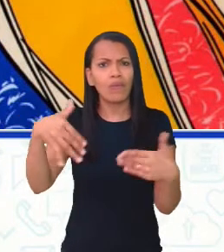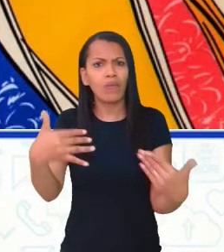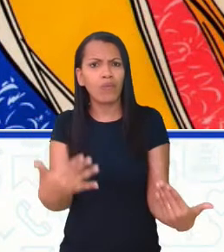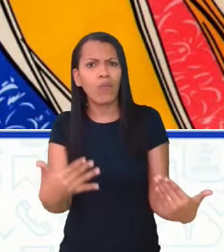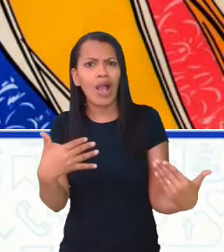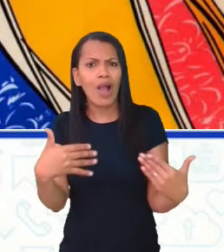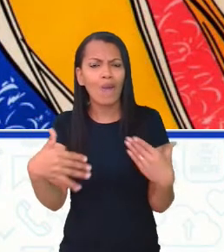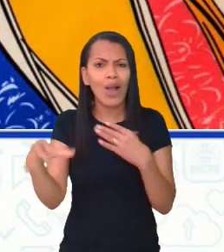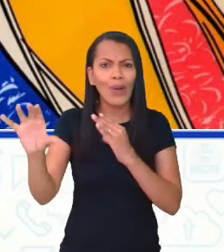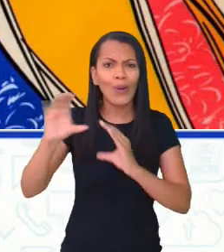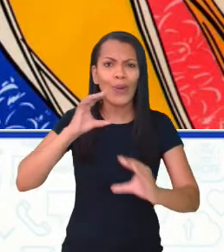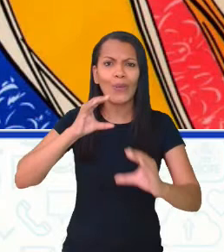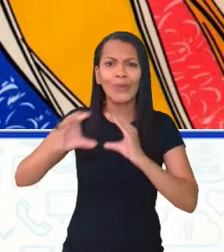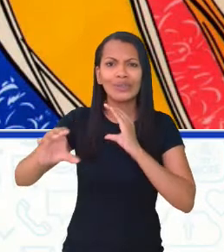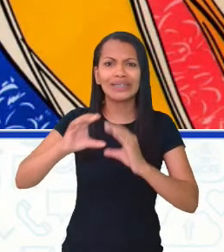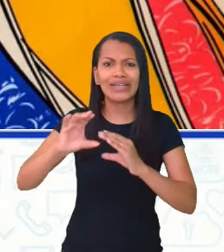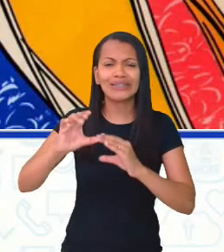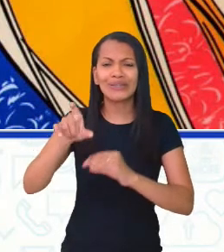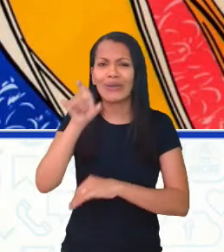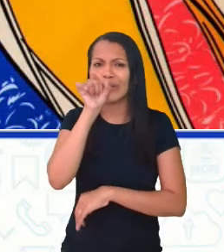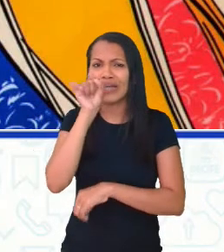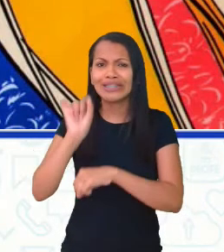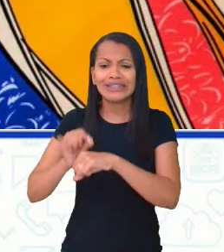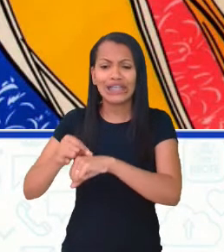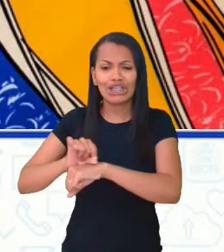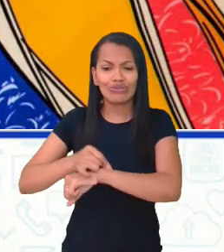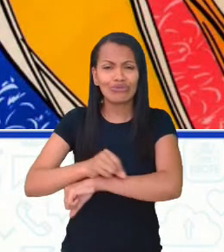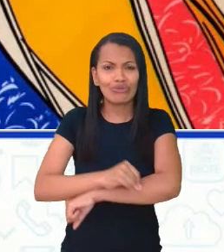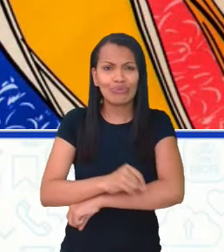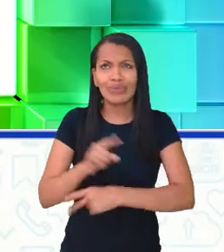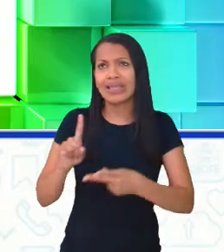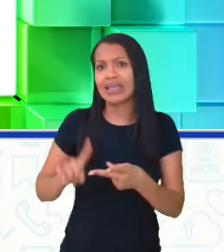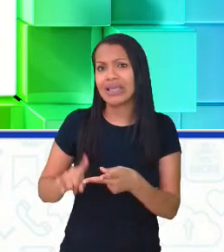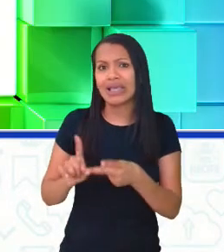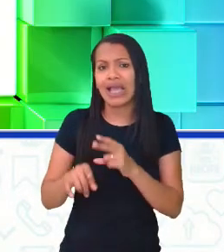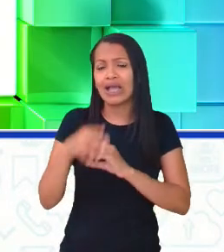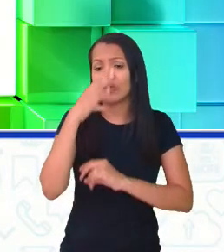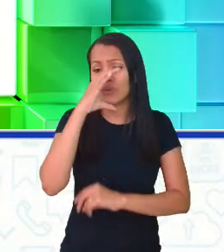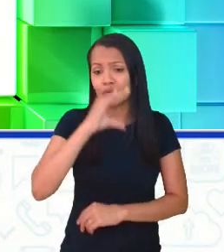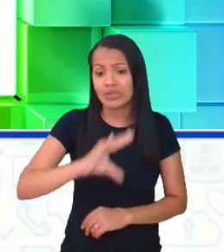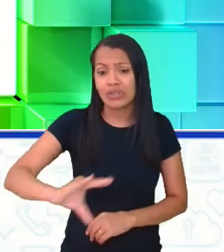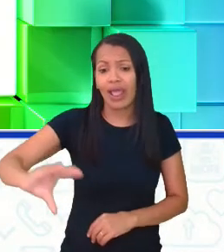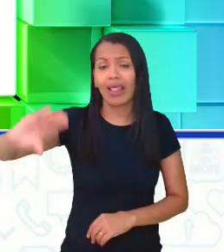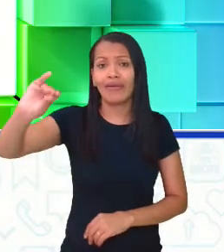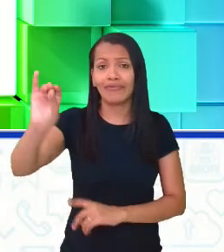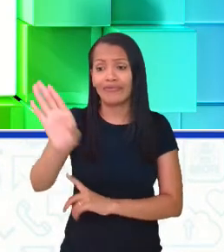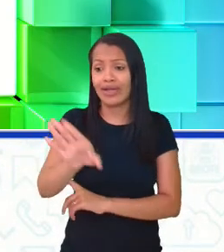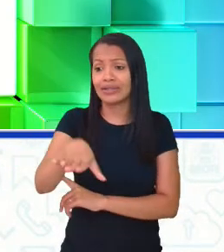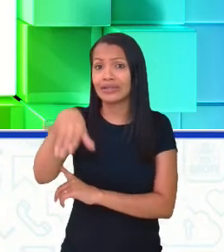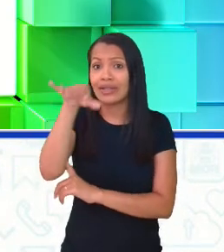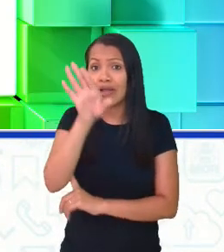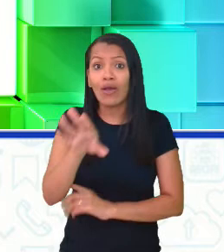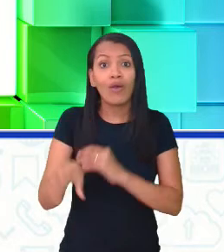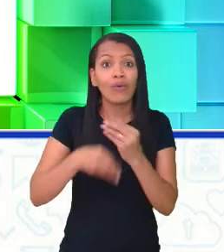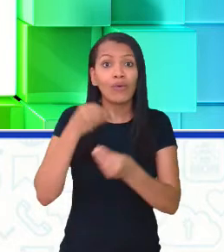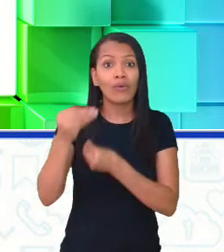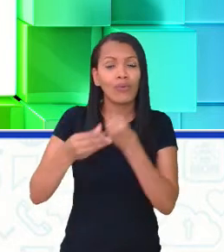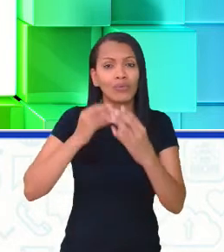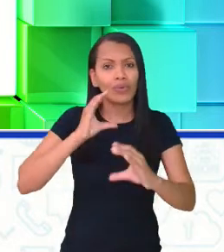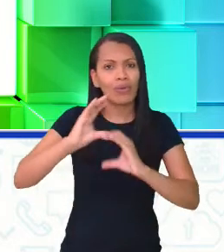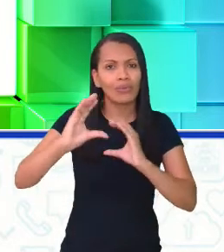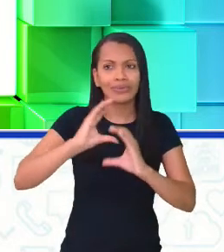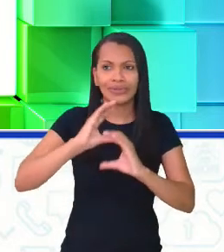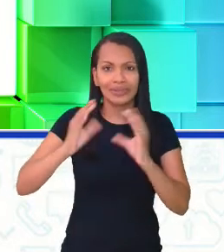elefantes? Qual será a língua das formigas? Qual será a língua dos outros animais, né, professora? Como será que eles se comunicam?